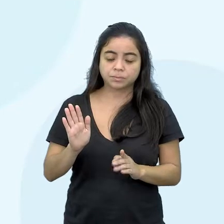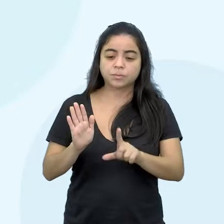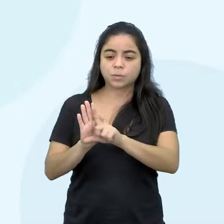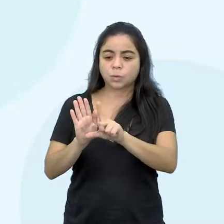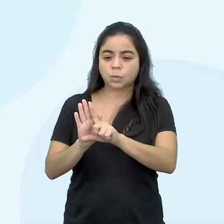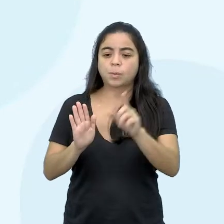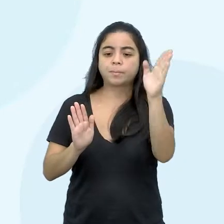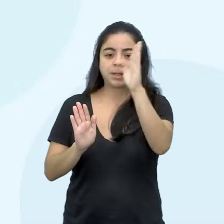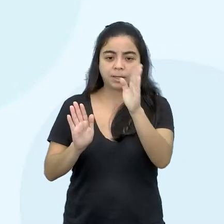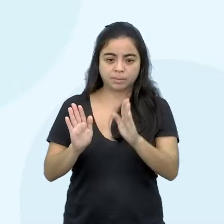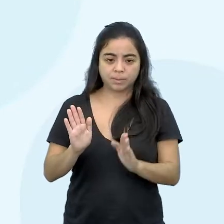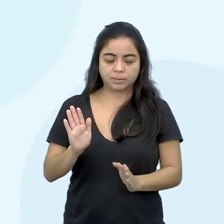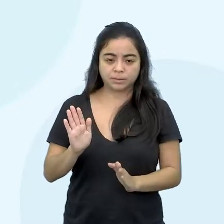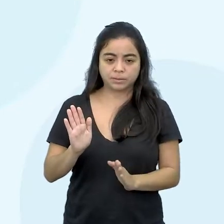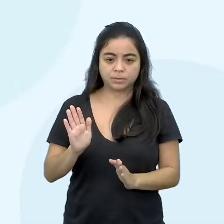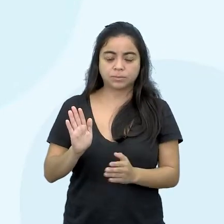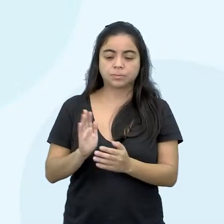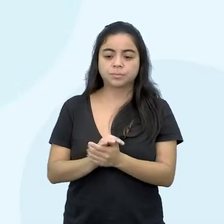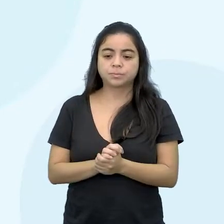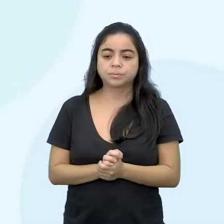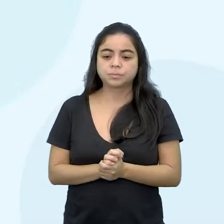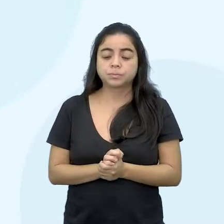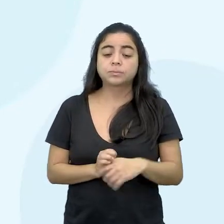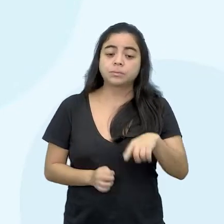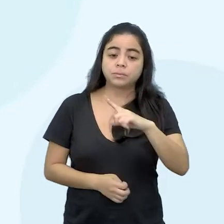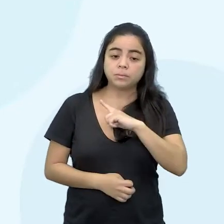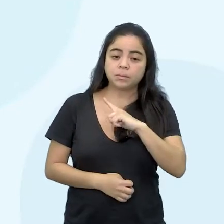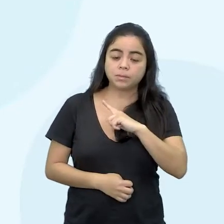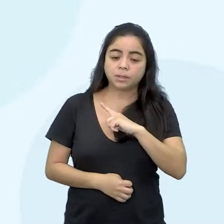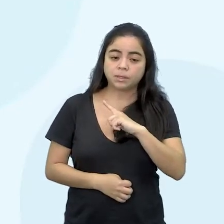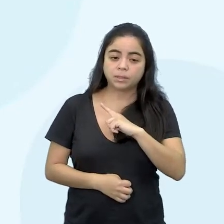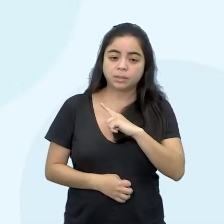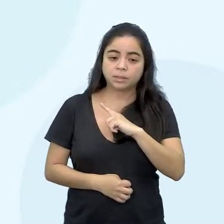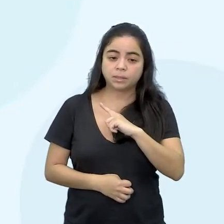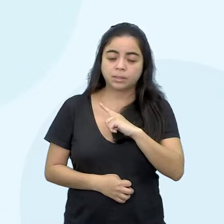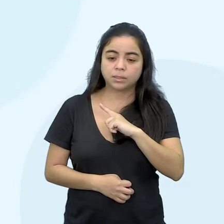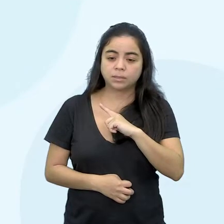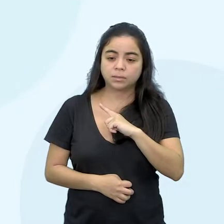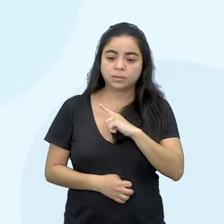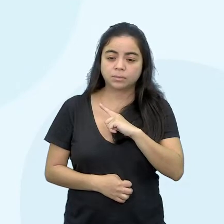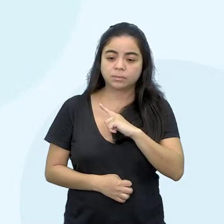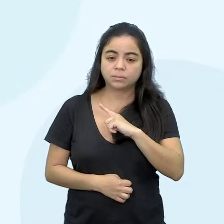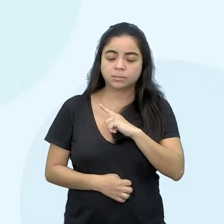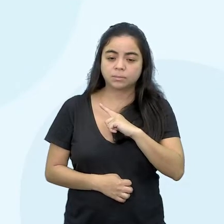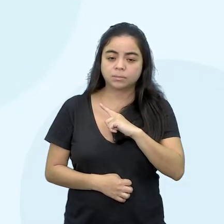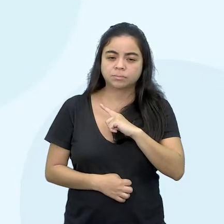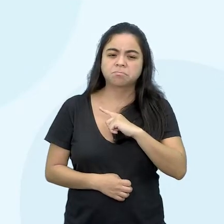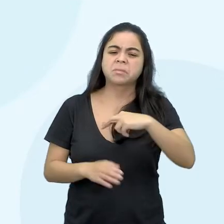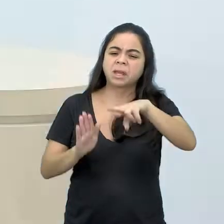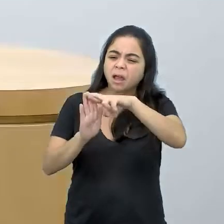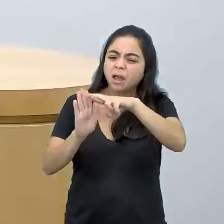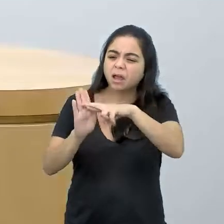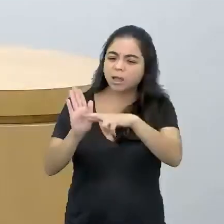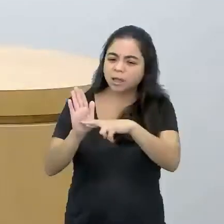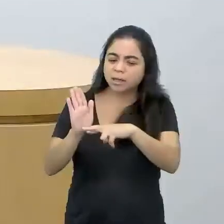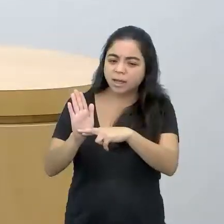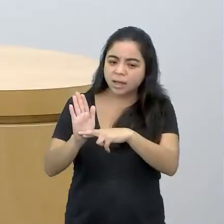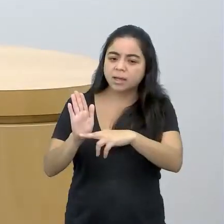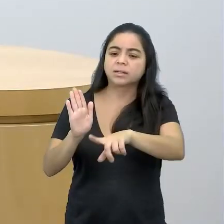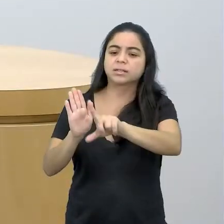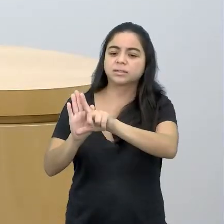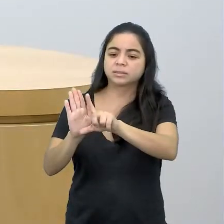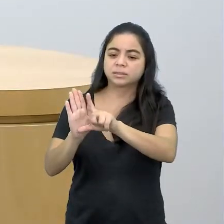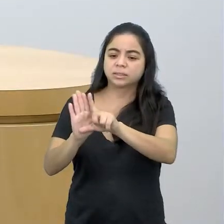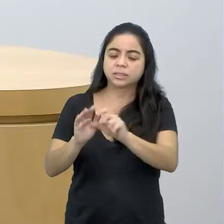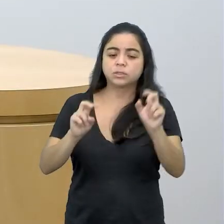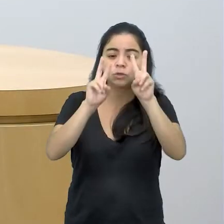né, do nosso país, a gente encontra, então, dispostas regras, normas, leis a